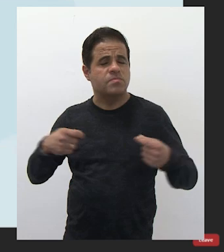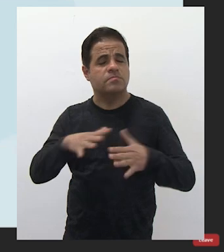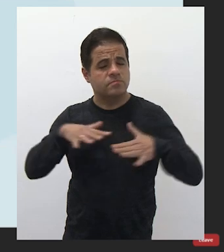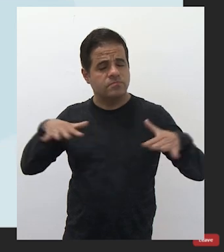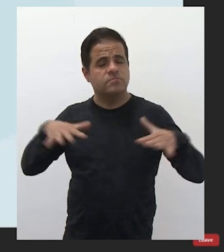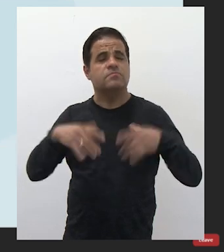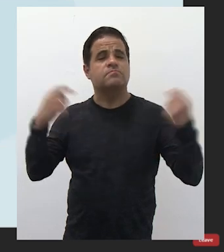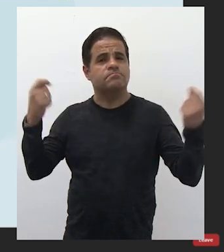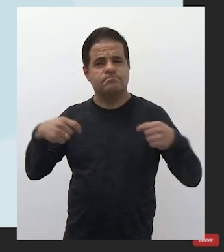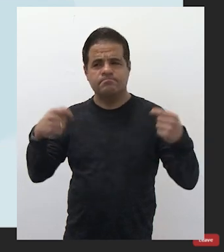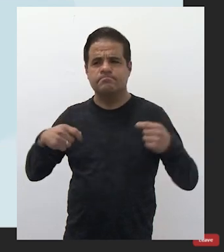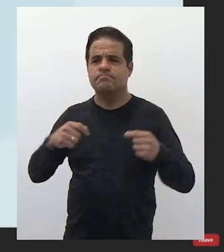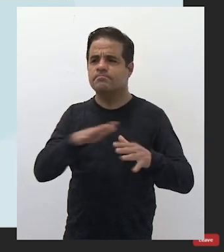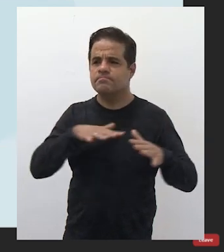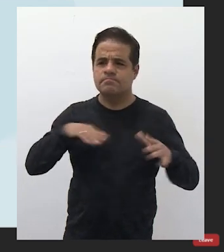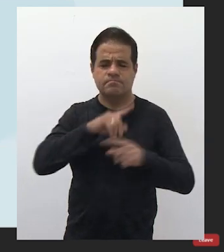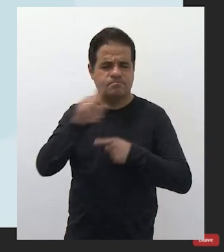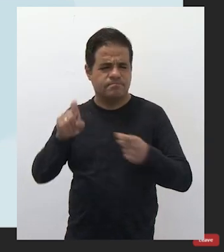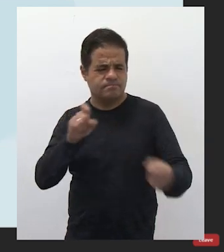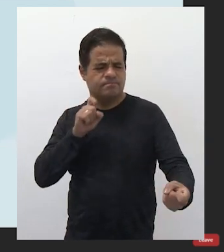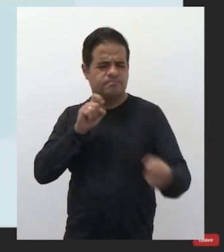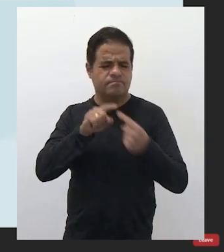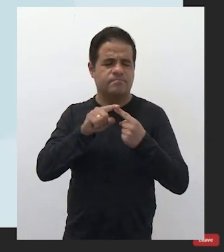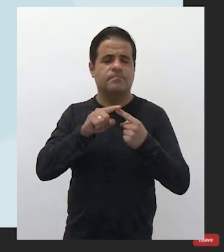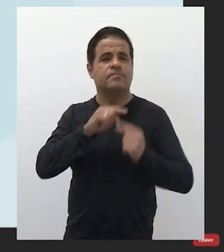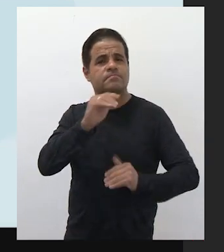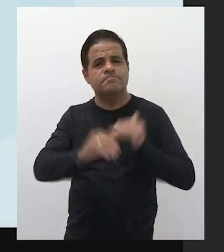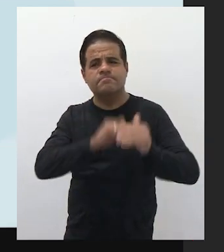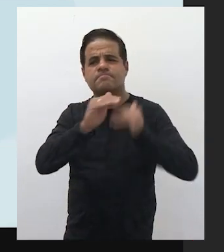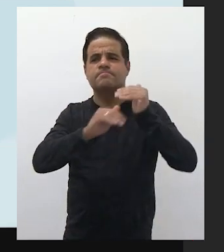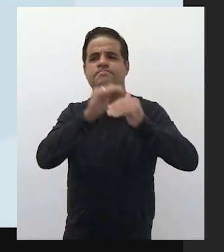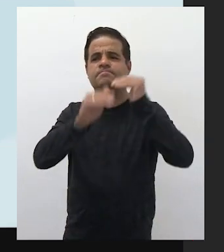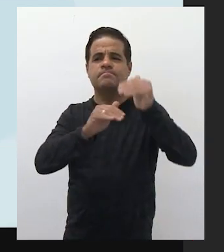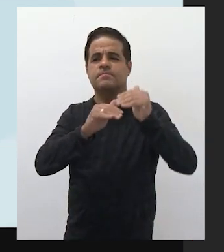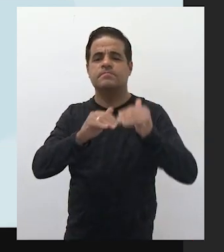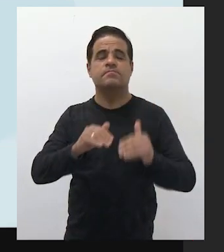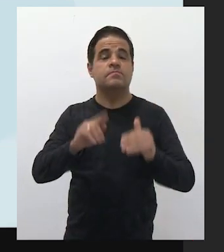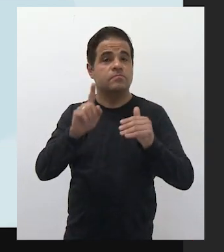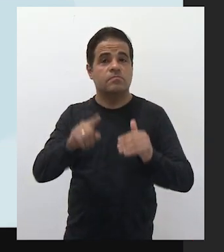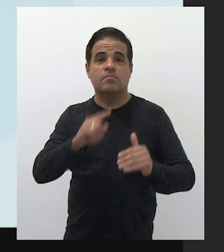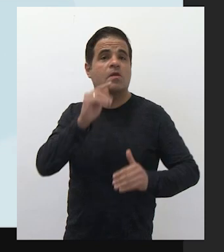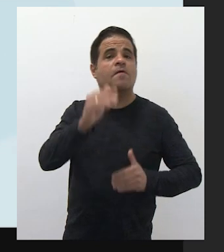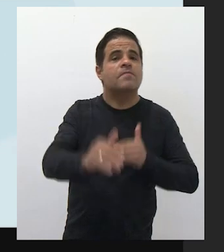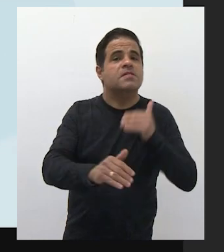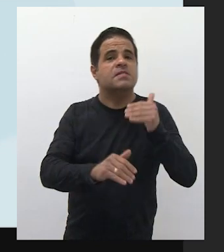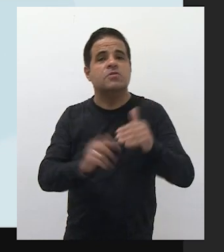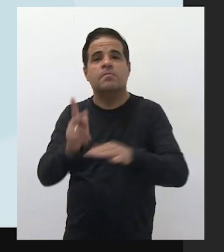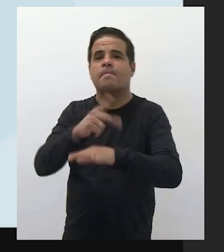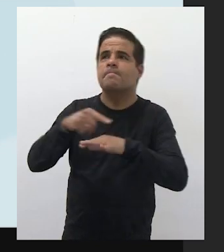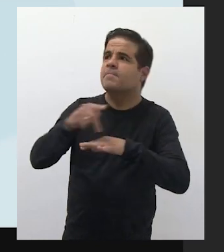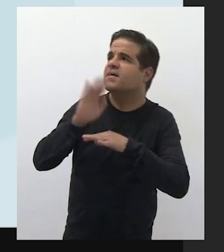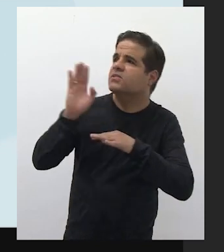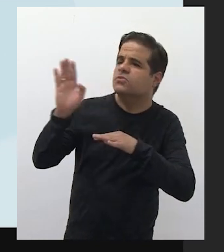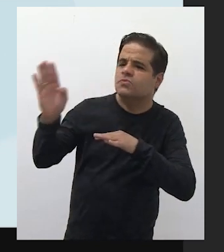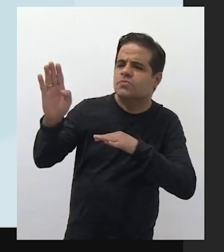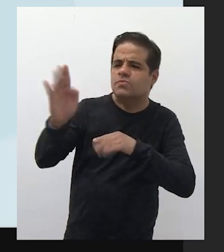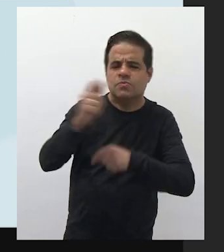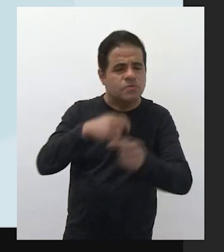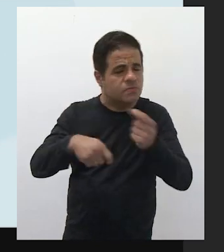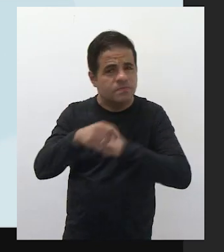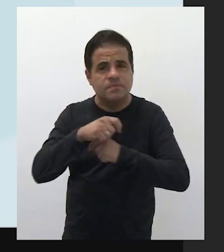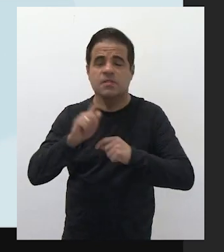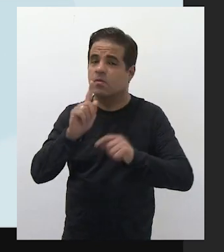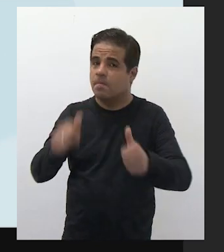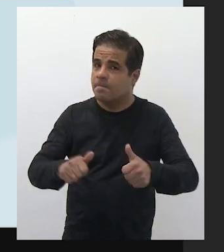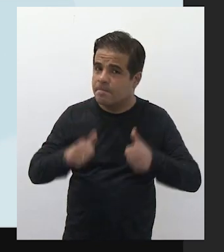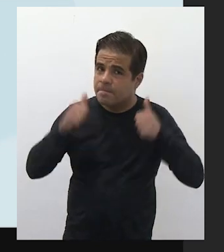devemos ser o grande objetivo do desenvolvimento. Não é para avançar só os países e as economias, é para melhorar o